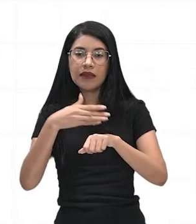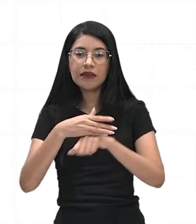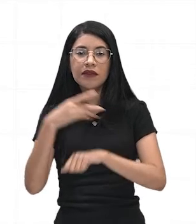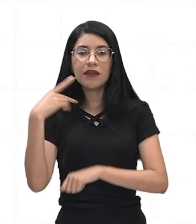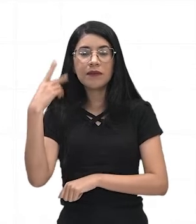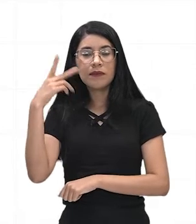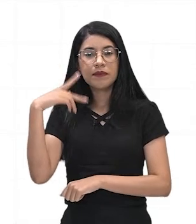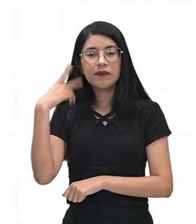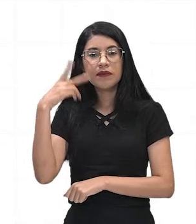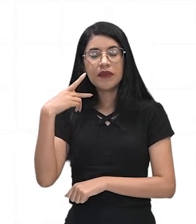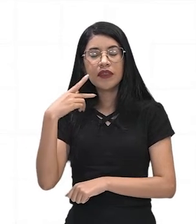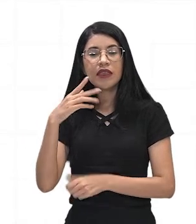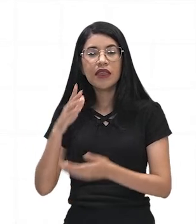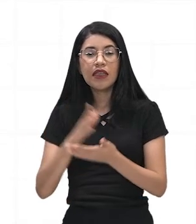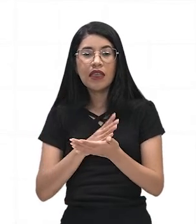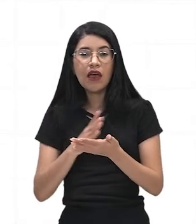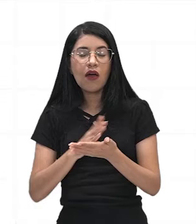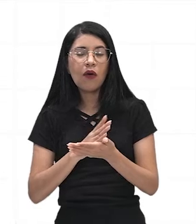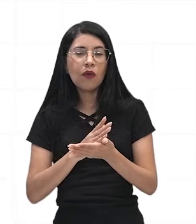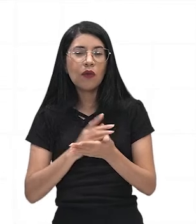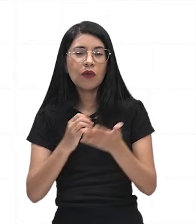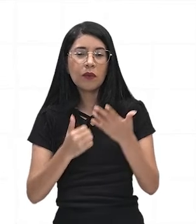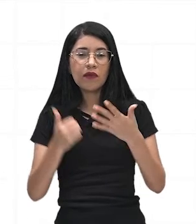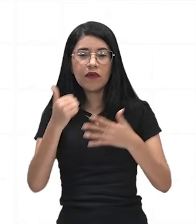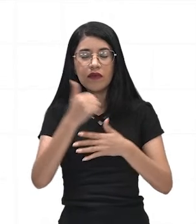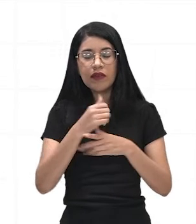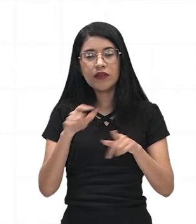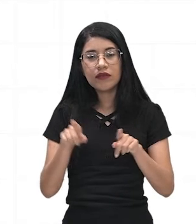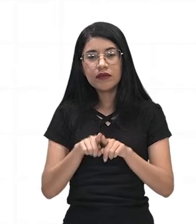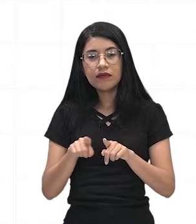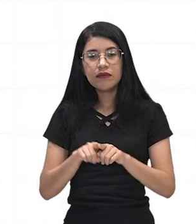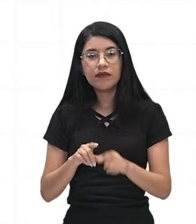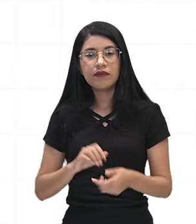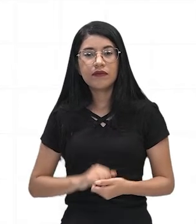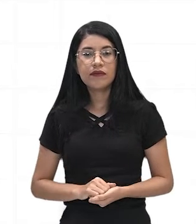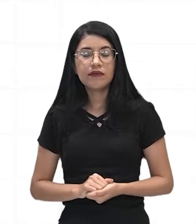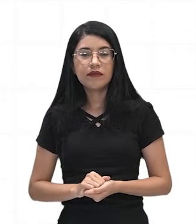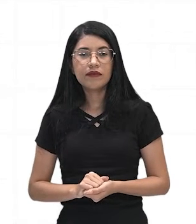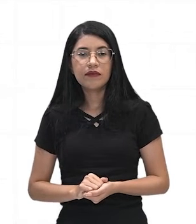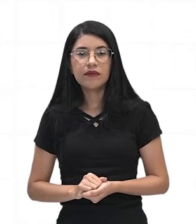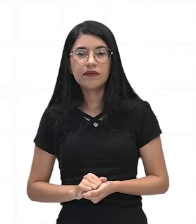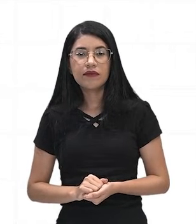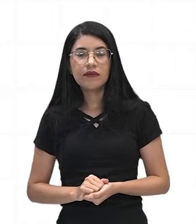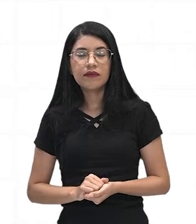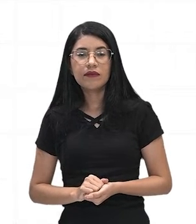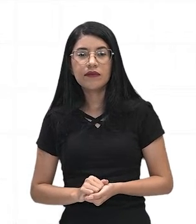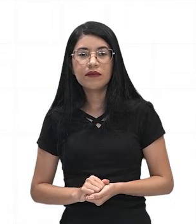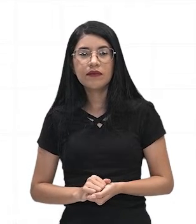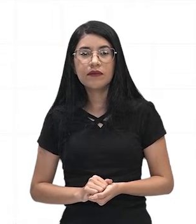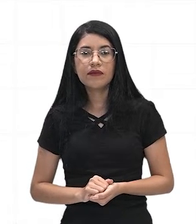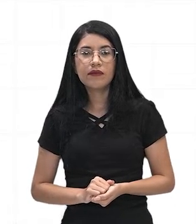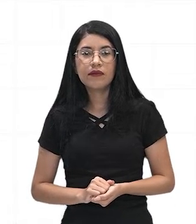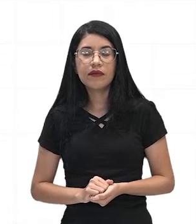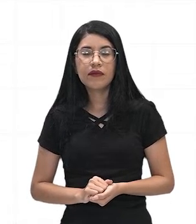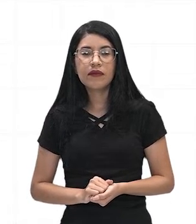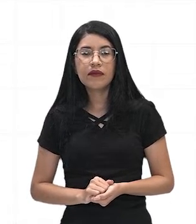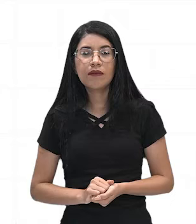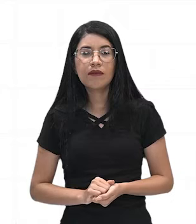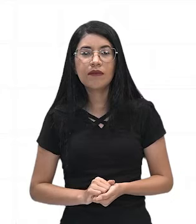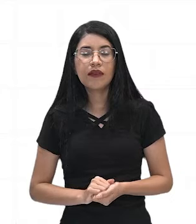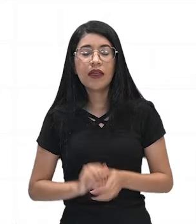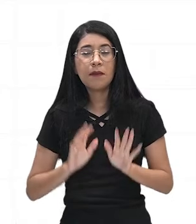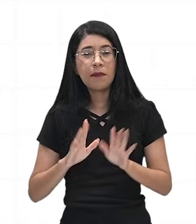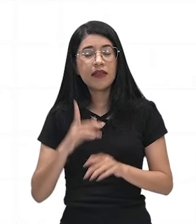participação política e a certos privilégios sociais, tá? Só que, olha, é interessante a gente